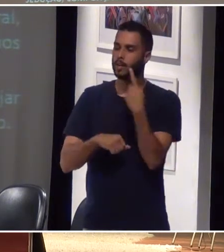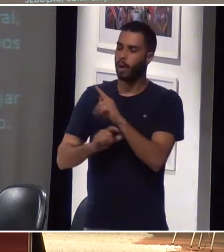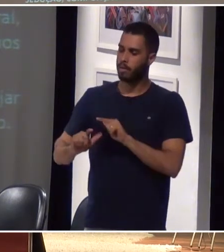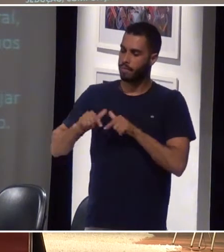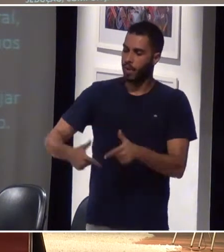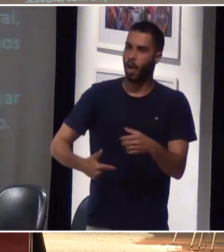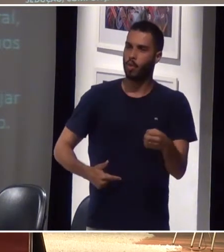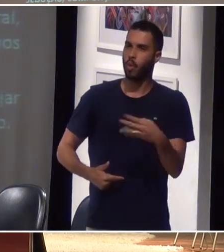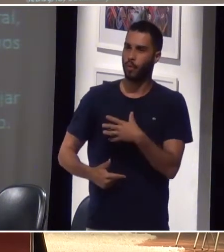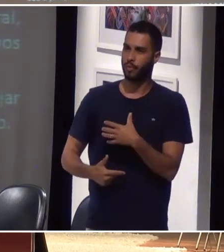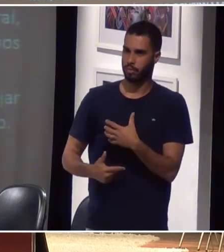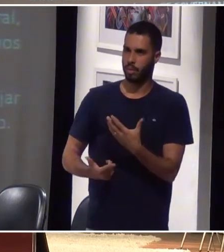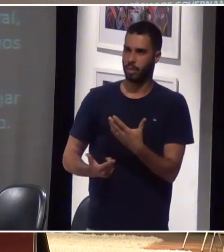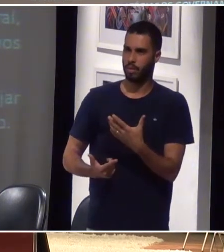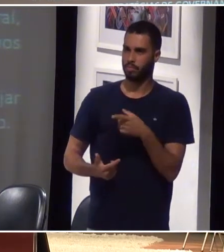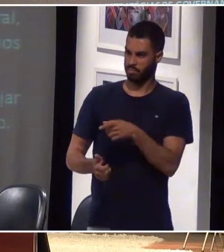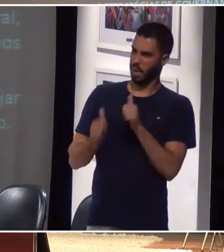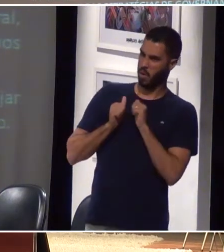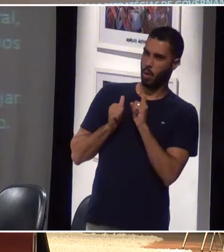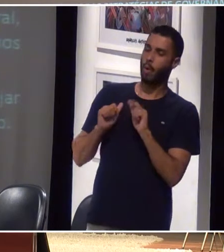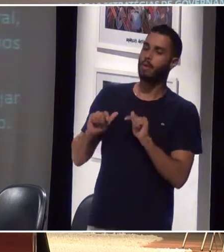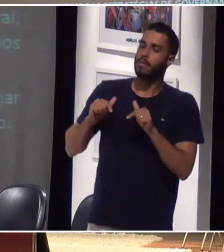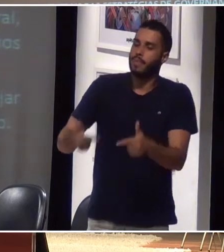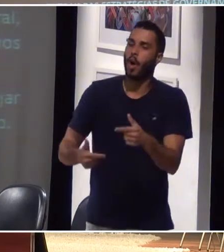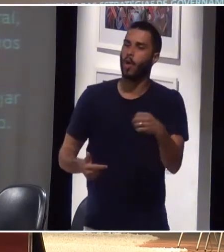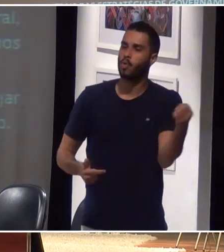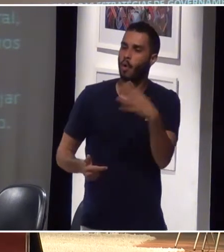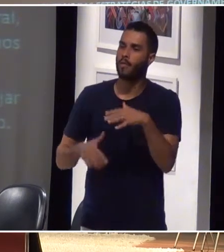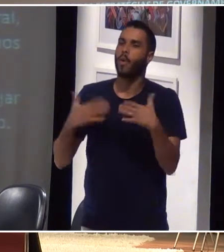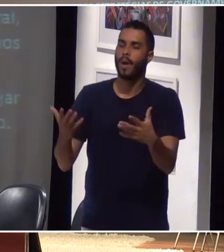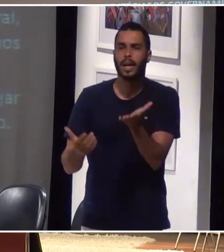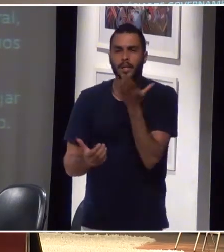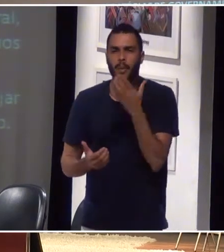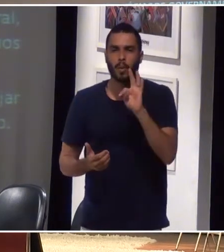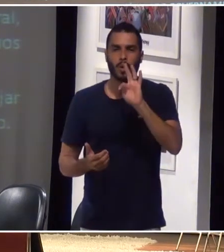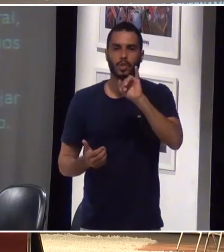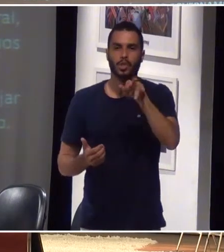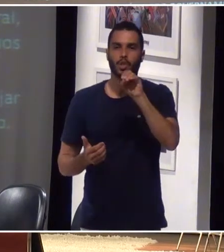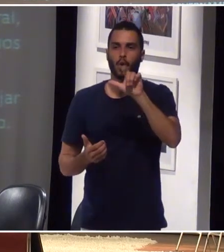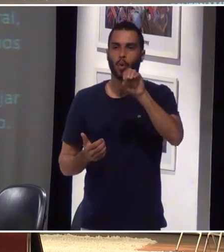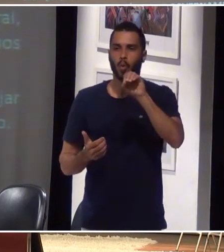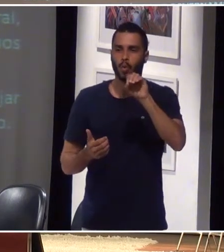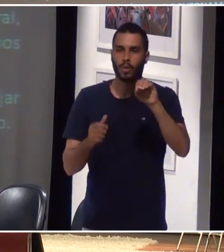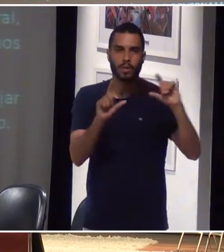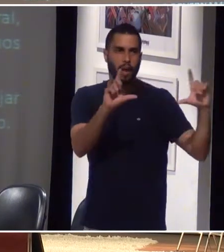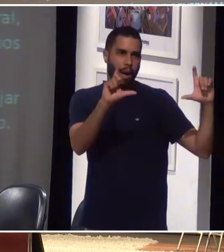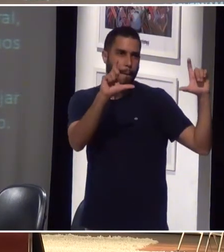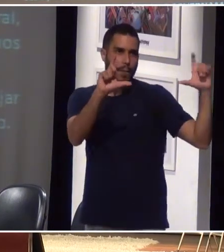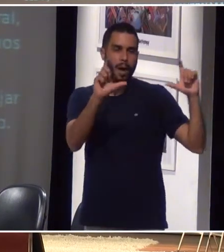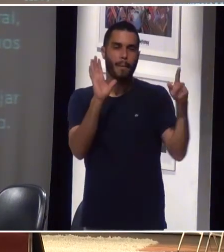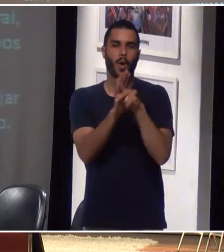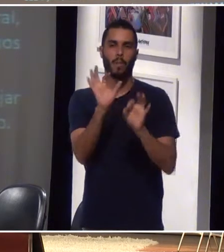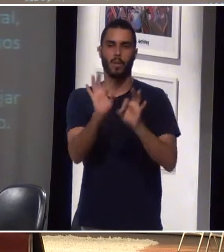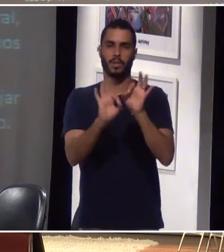às vezes, como eu brinquei com a Márcia dia desse numa banca, esses tijolinhos que aparecem, a gente tem vontade de passar um verniz neles, porque a